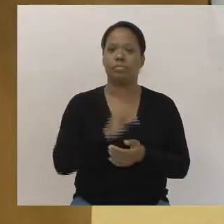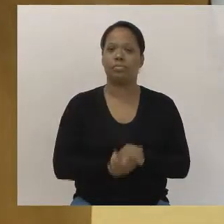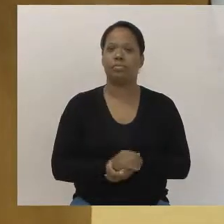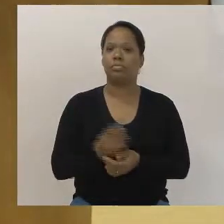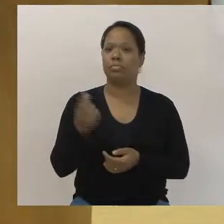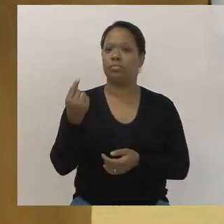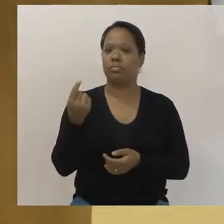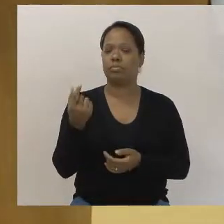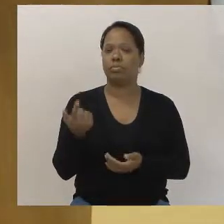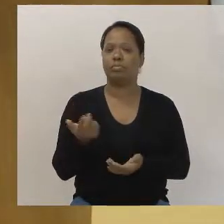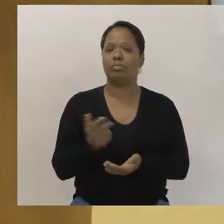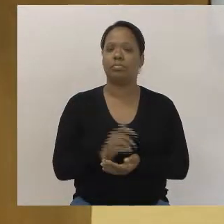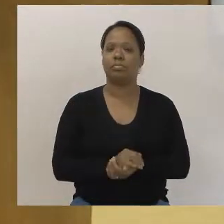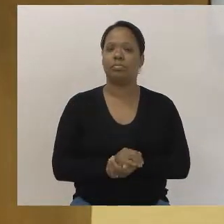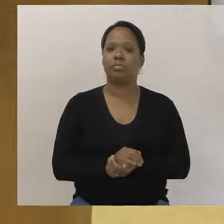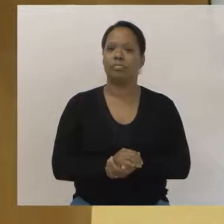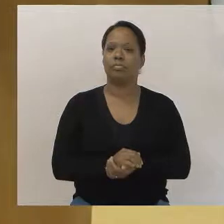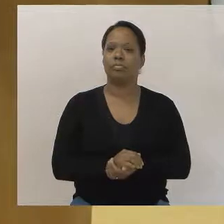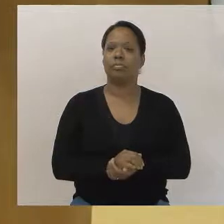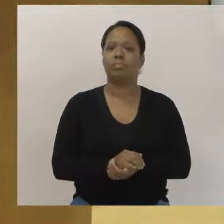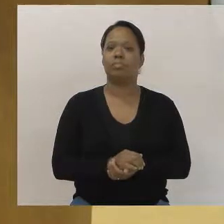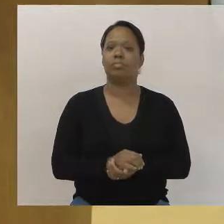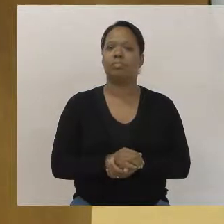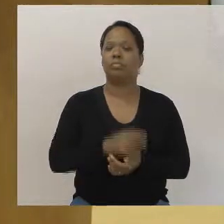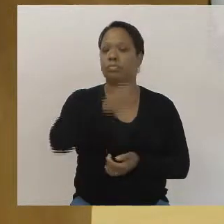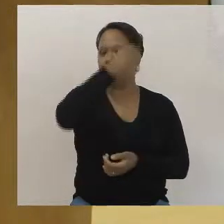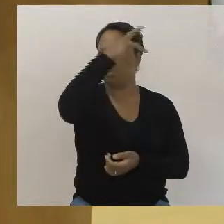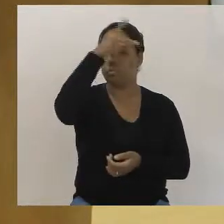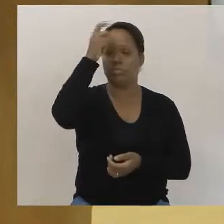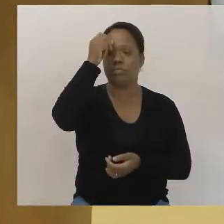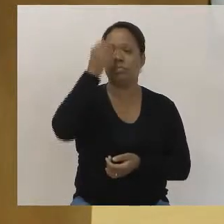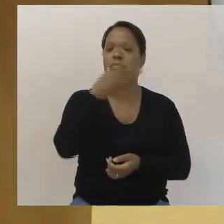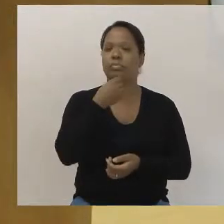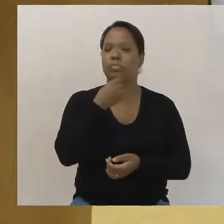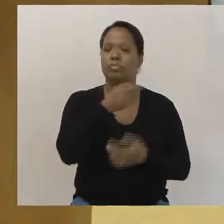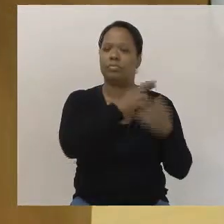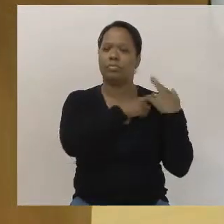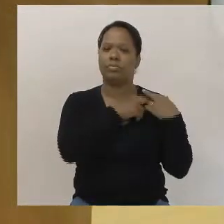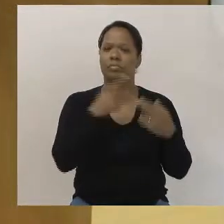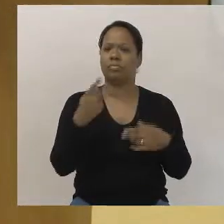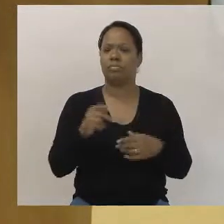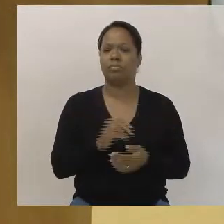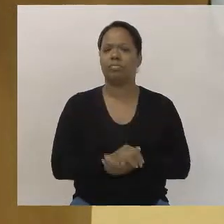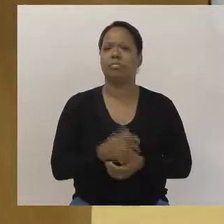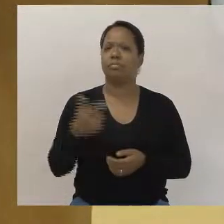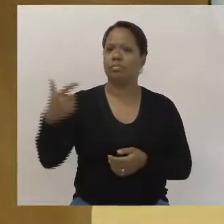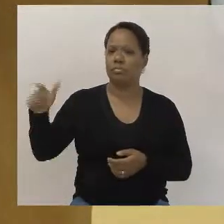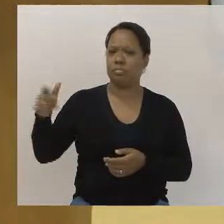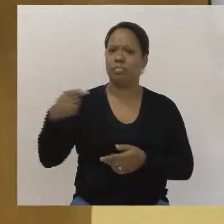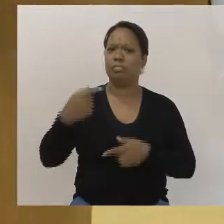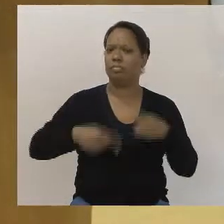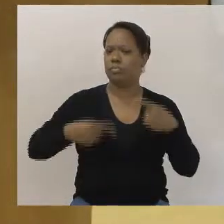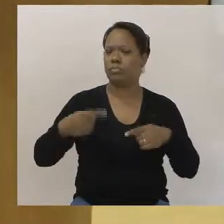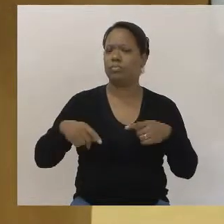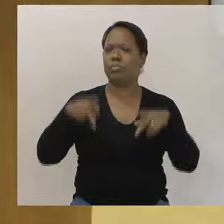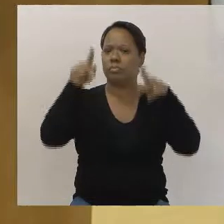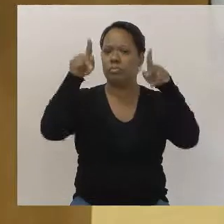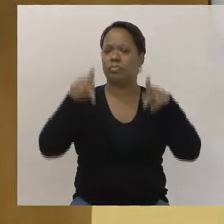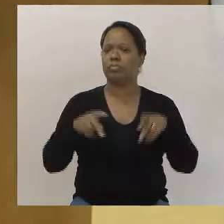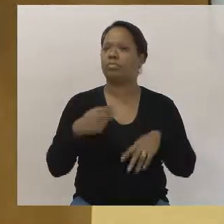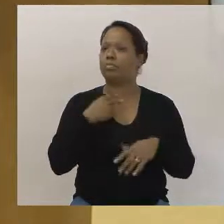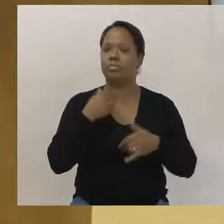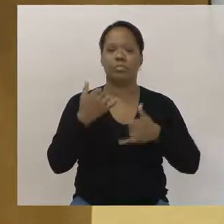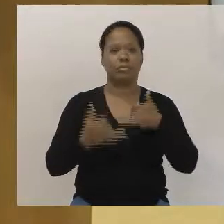dinheiro porque estão o prefeito é responsabilizado e assim acontece em outras políticas públicas então não dá pra